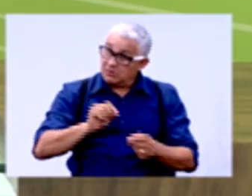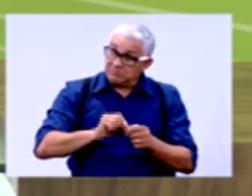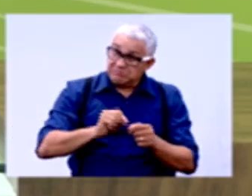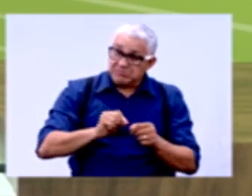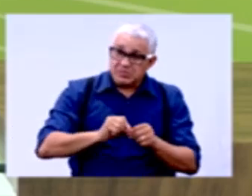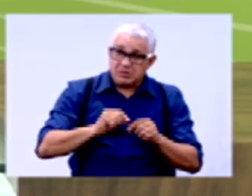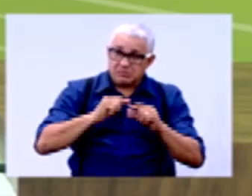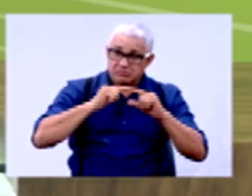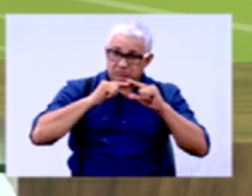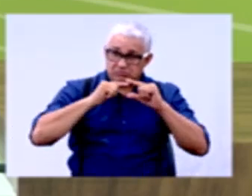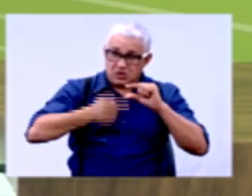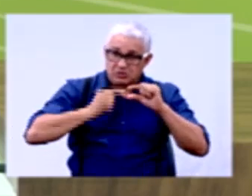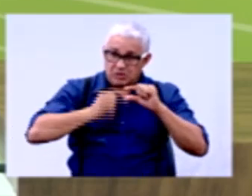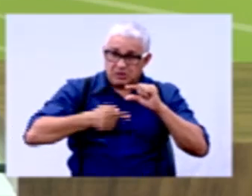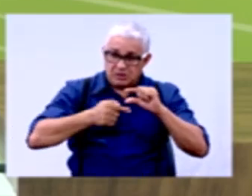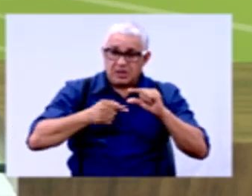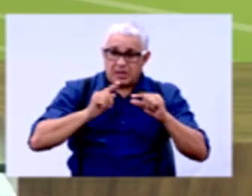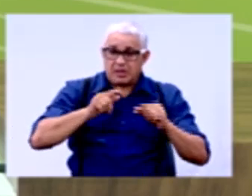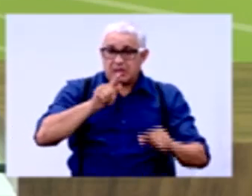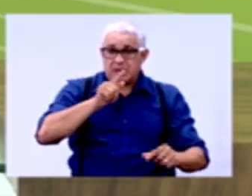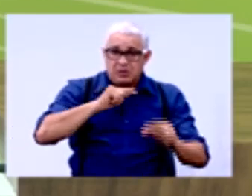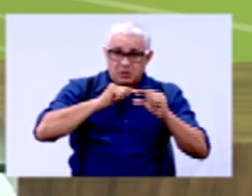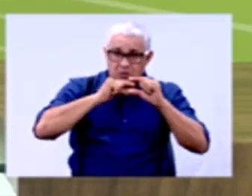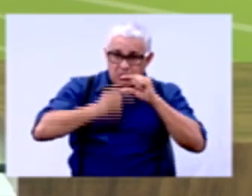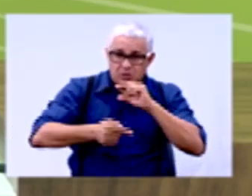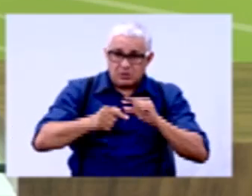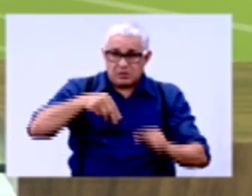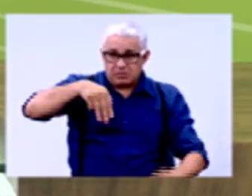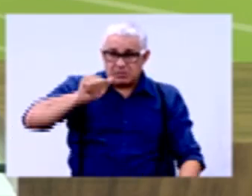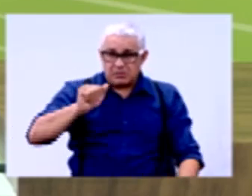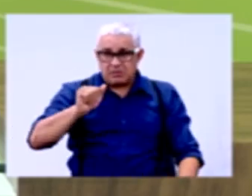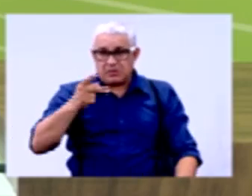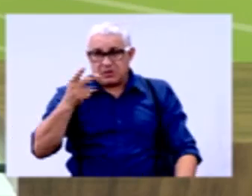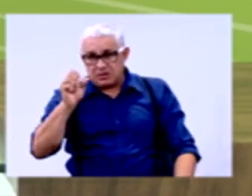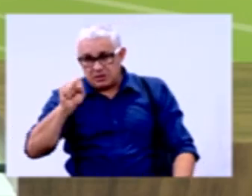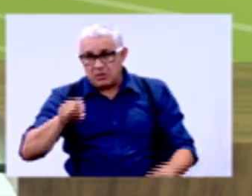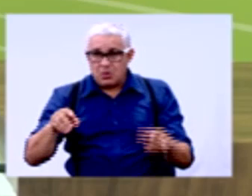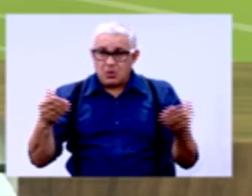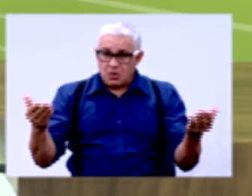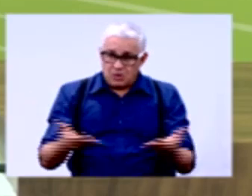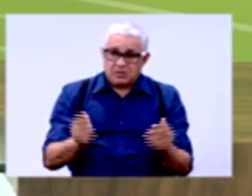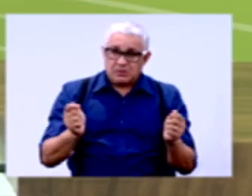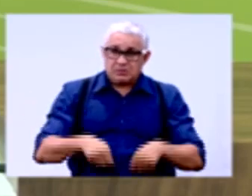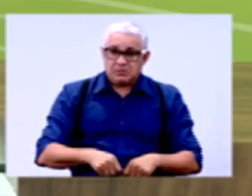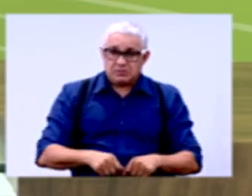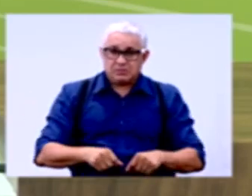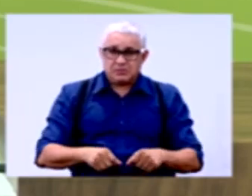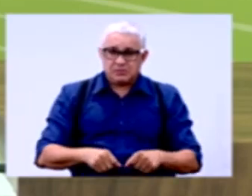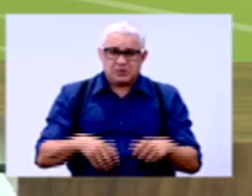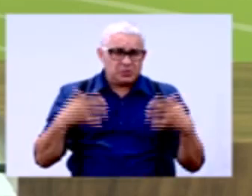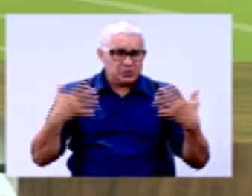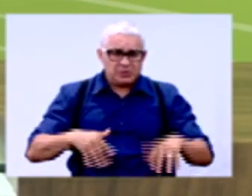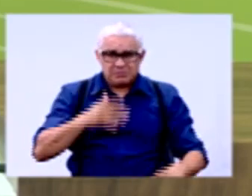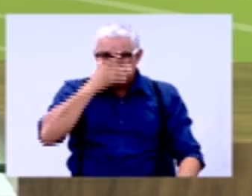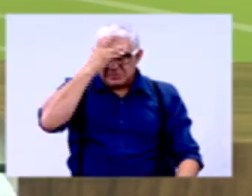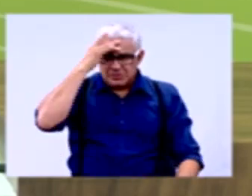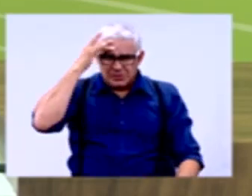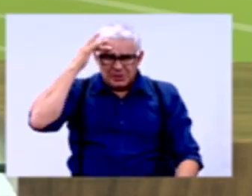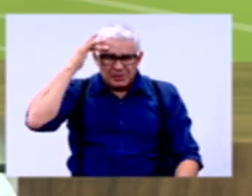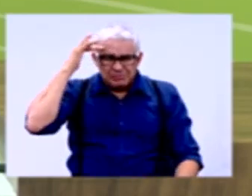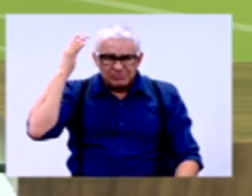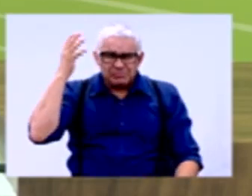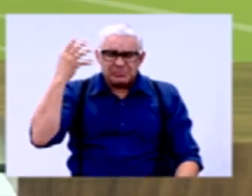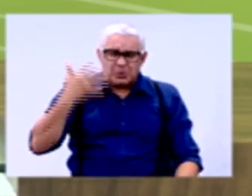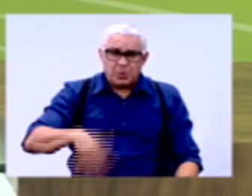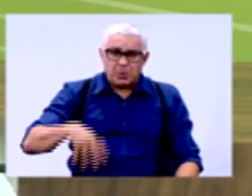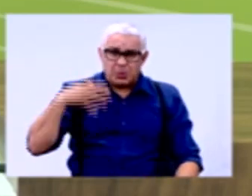na questão do Google, do Maps. É possível, então, hoje, milhares não, muito mais